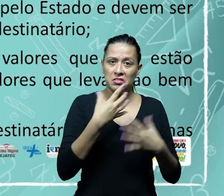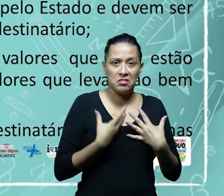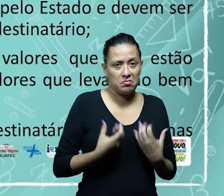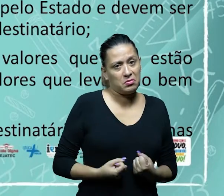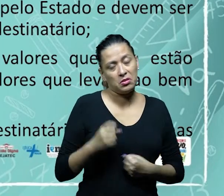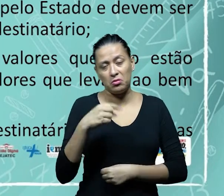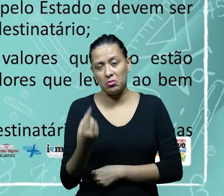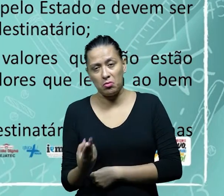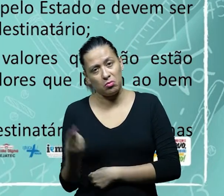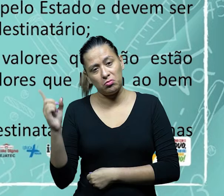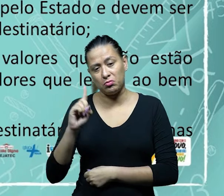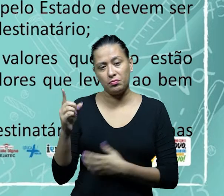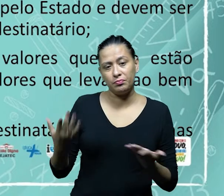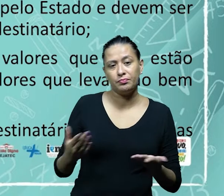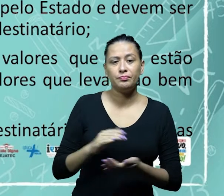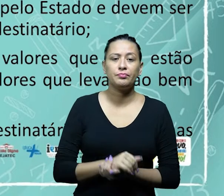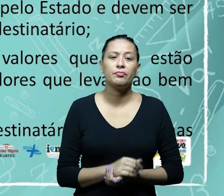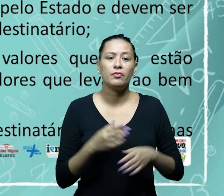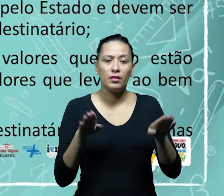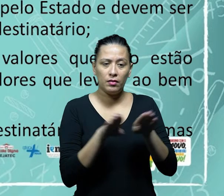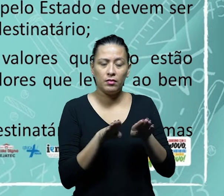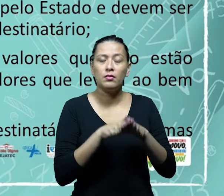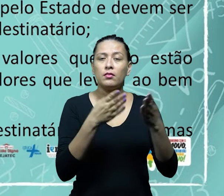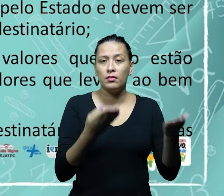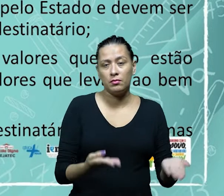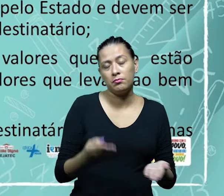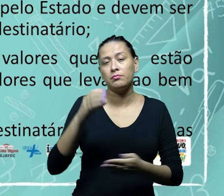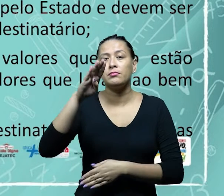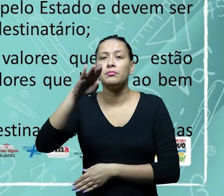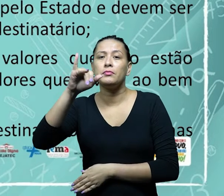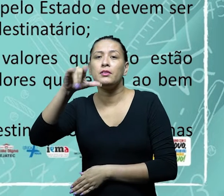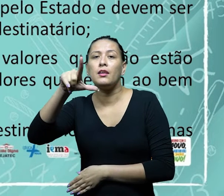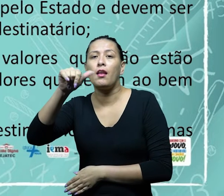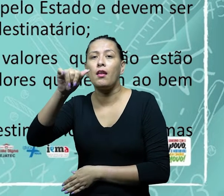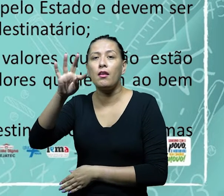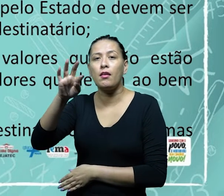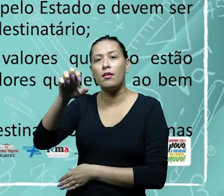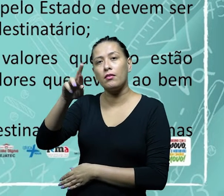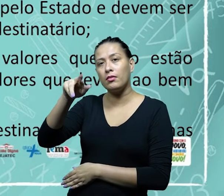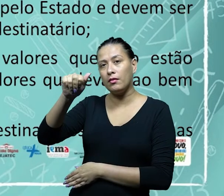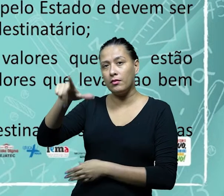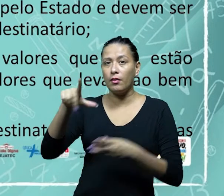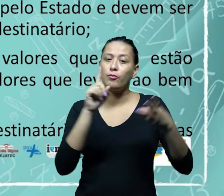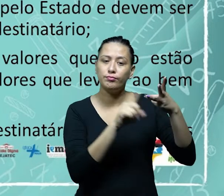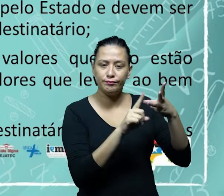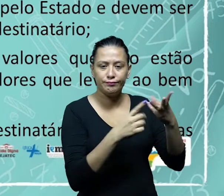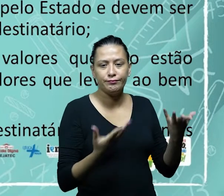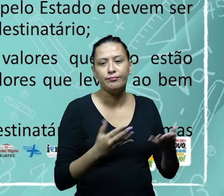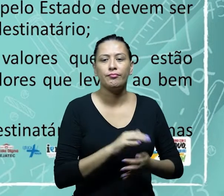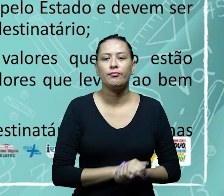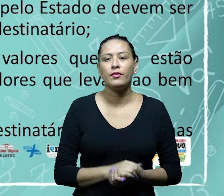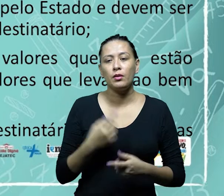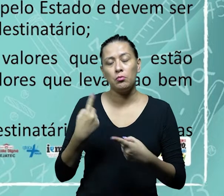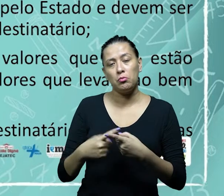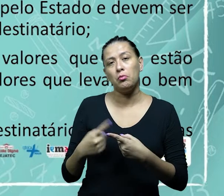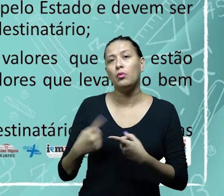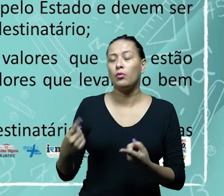as normas elas também são axiologicamente bilateral pois elas buscam concretizar né